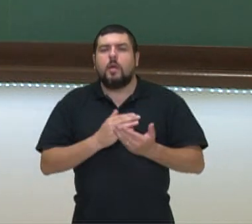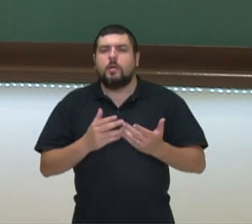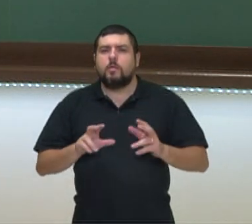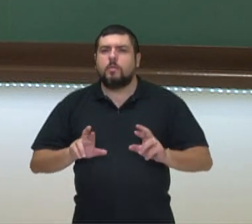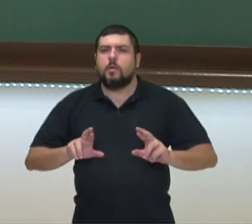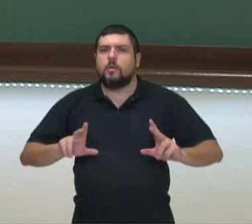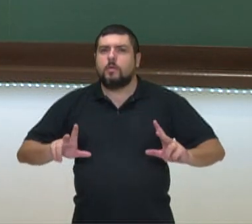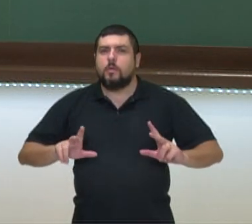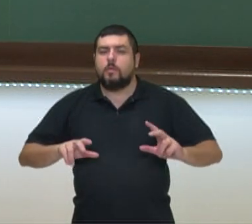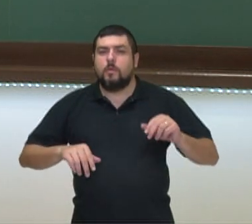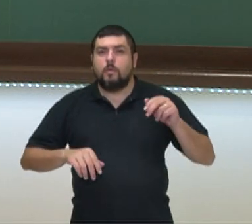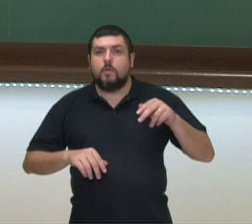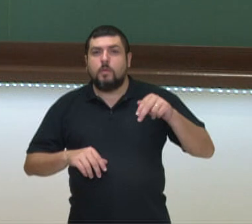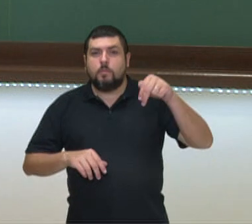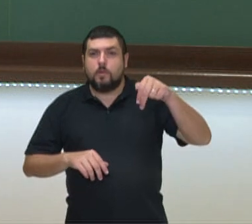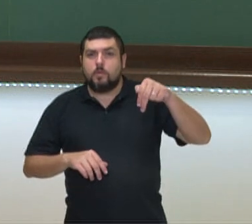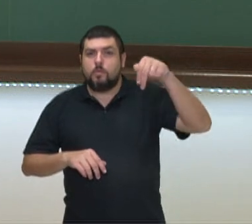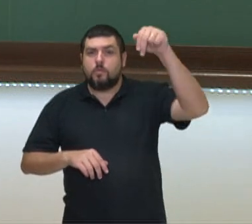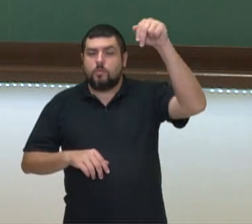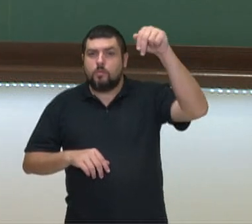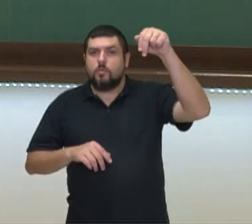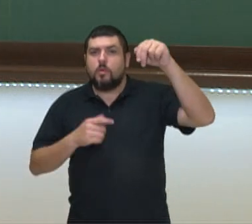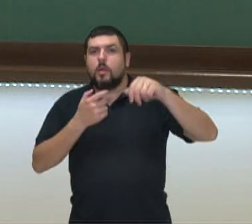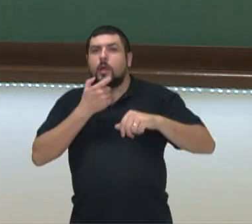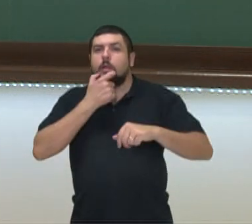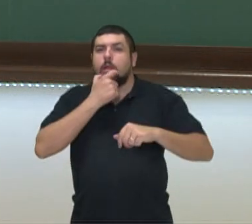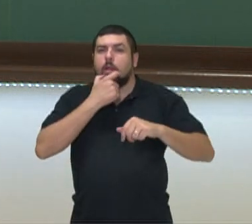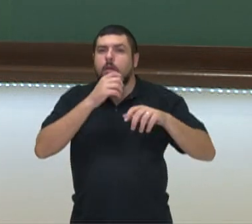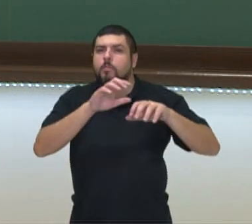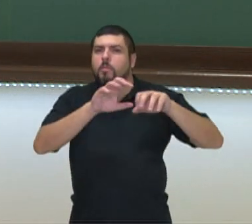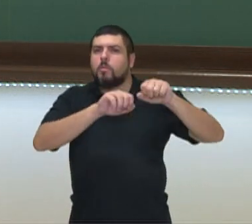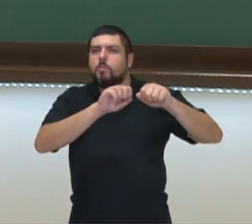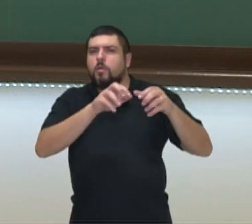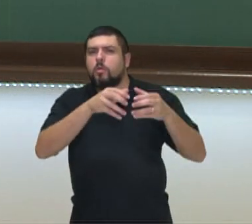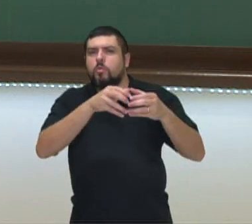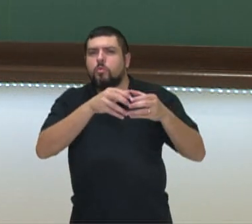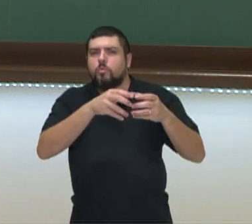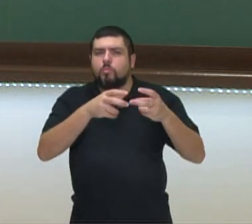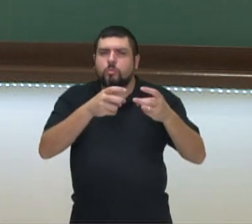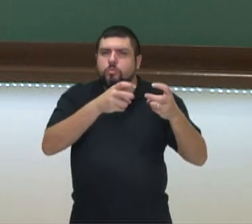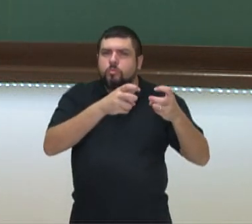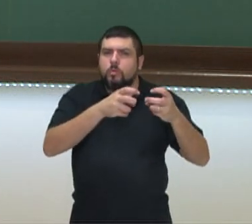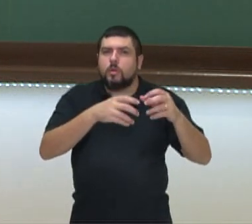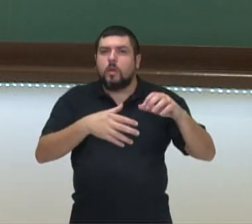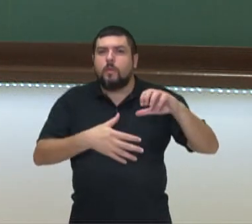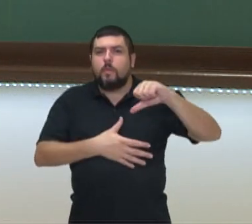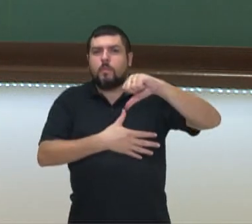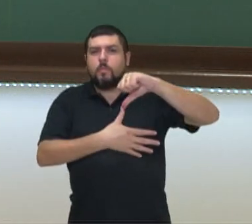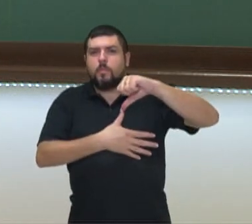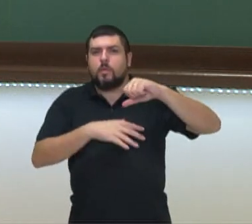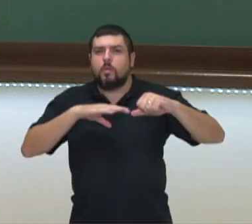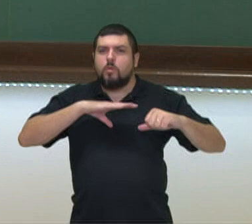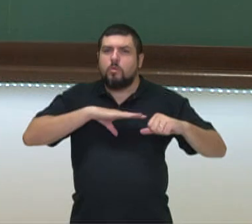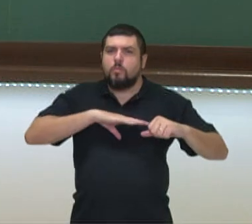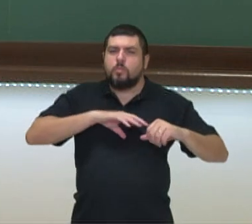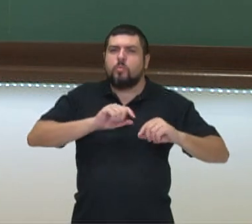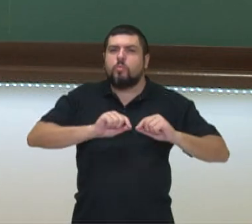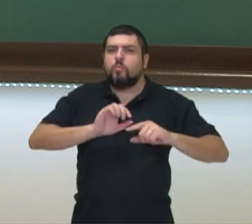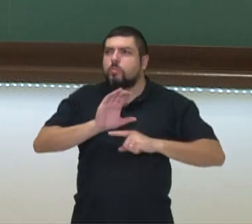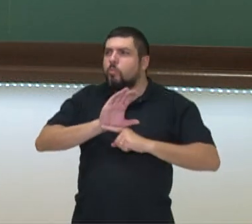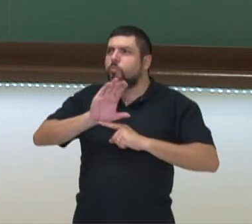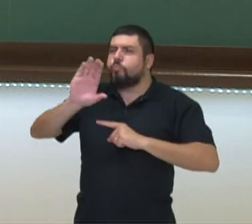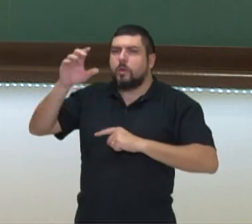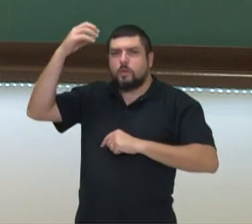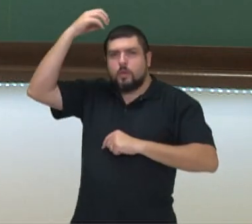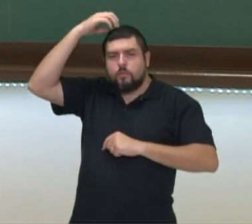do Norte, empreendida pelos ingleses, e a colonização da América Portuguesa, o Brasil, feita pela coroa de Portugal.